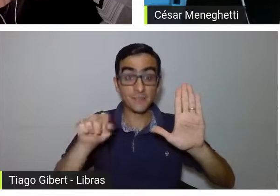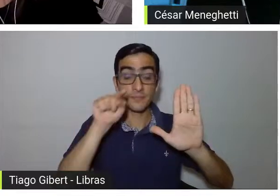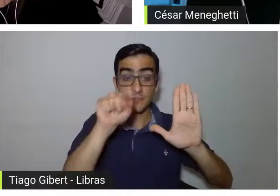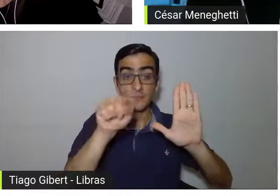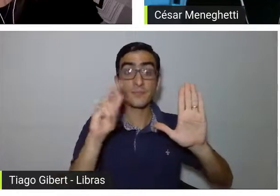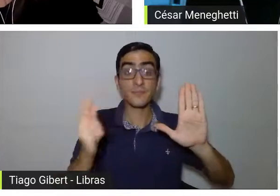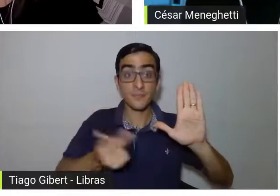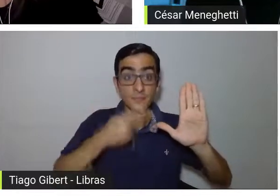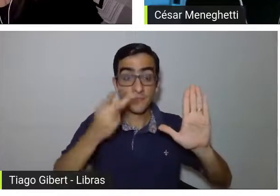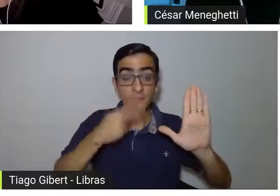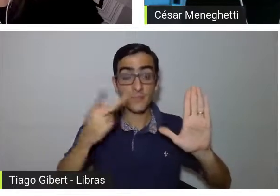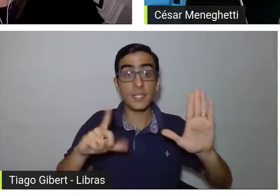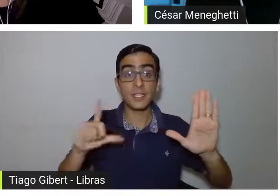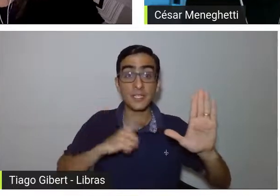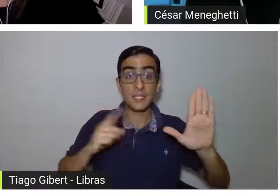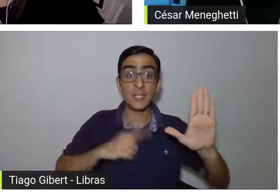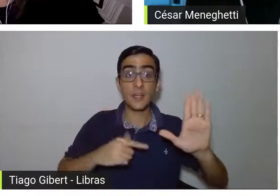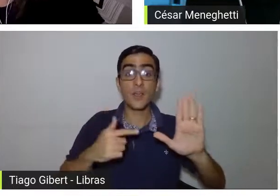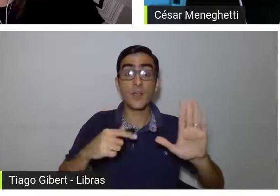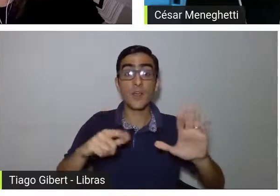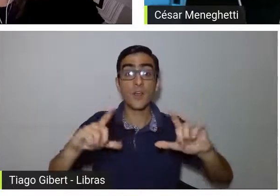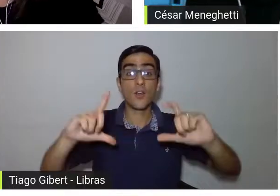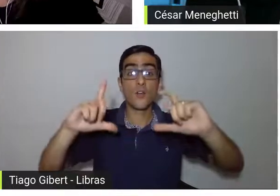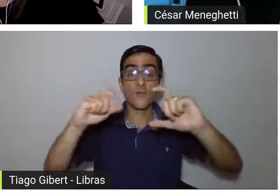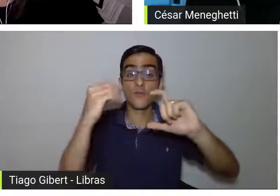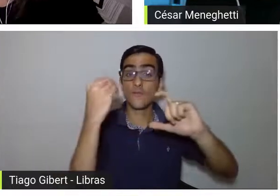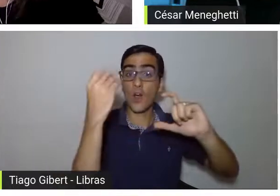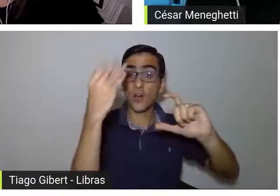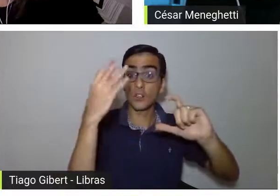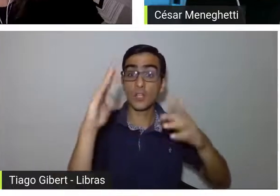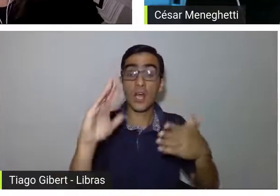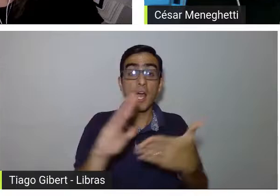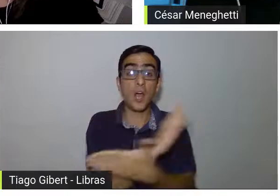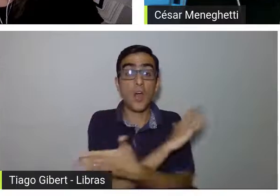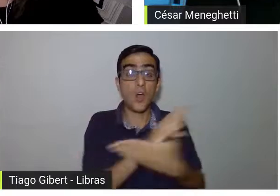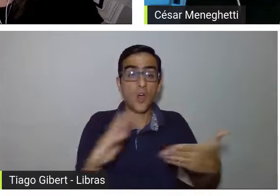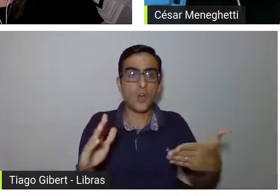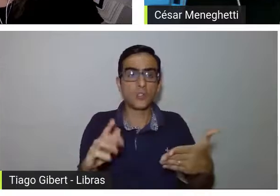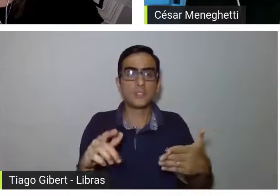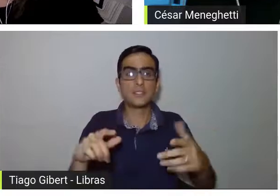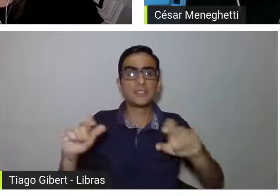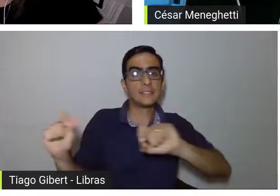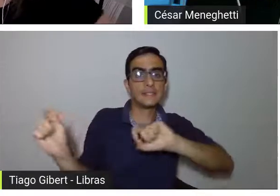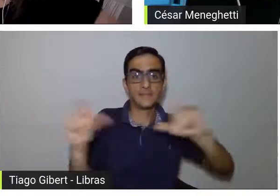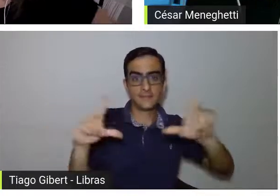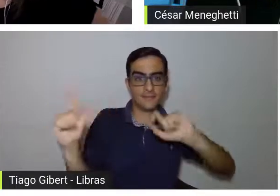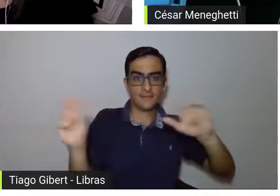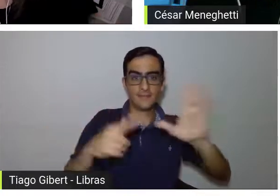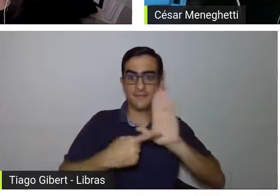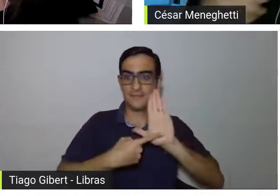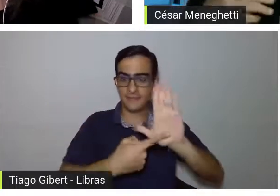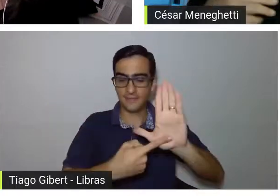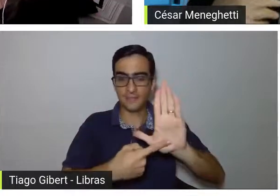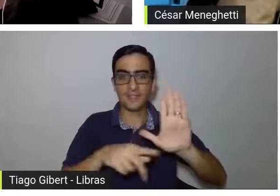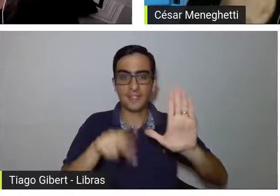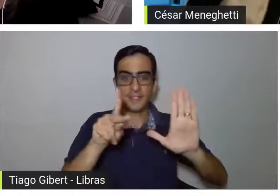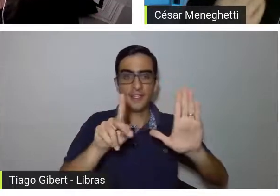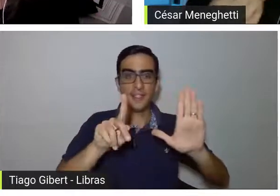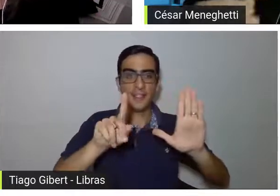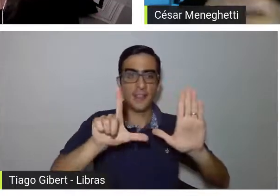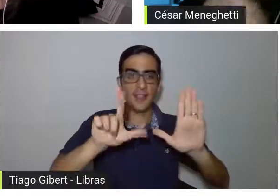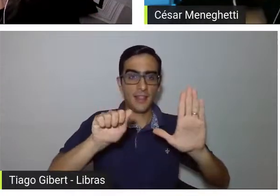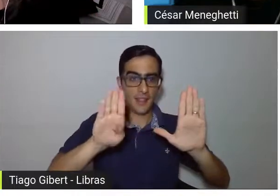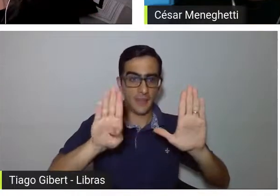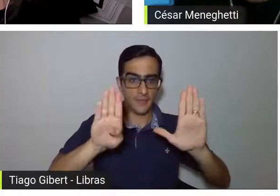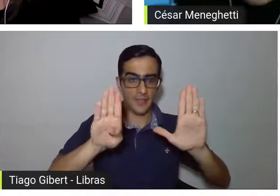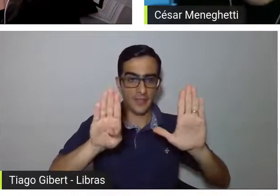César estava falando, a gente estava vendo as imagens que, de algumas exposições do K-Lab, e